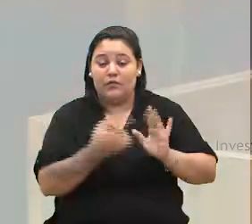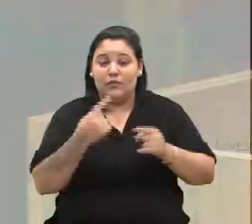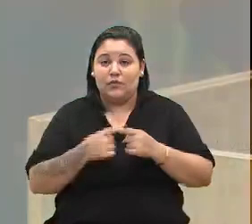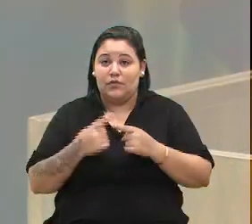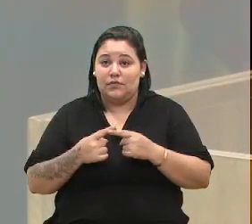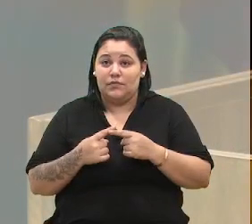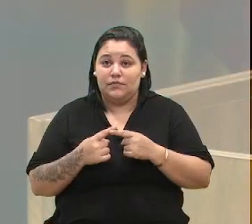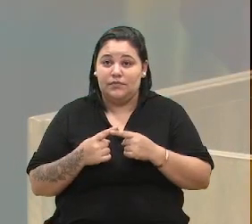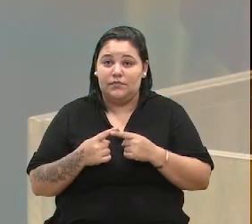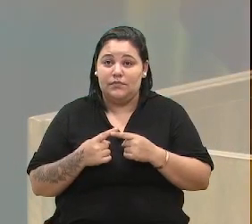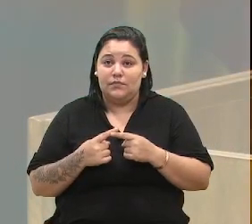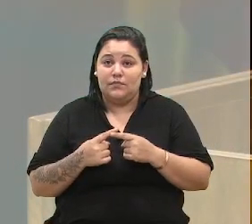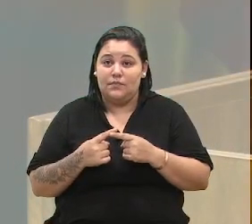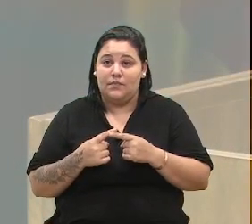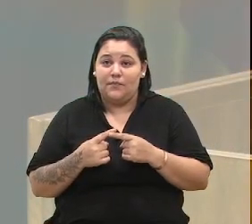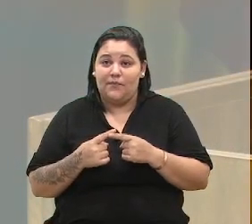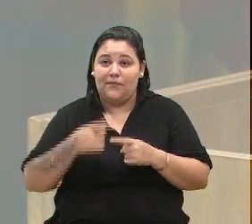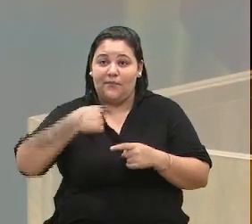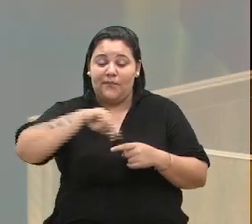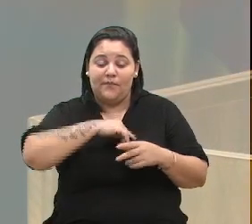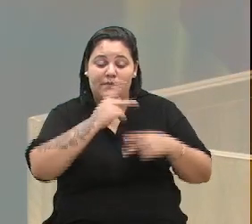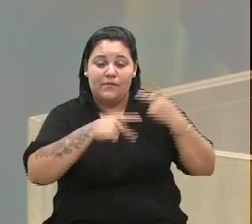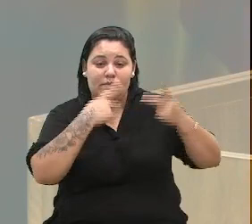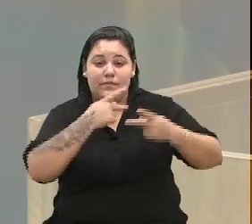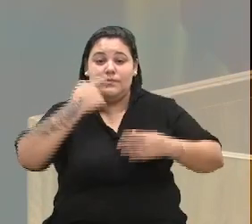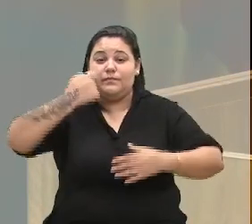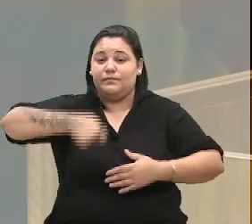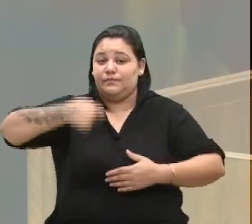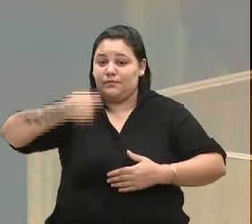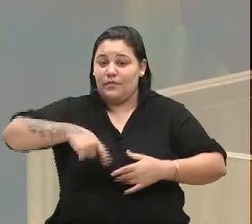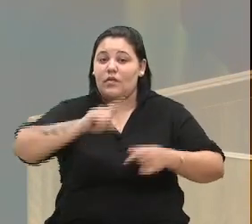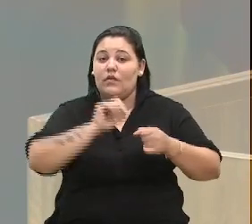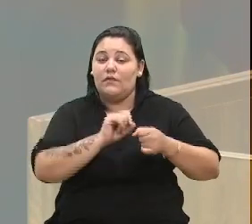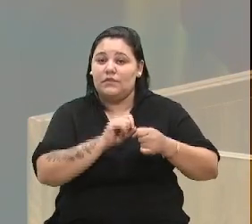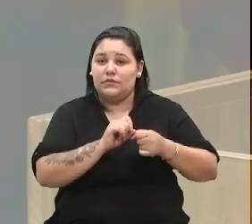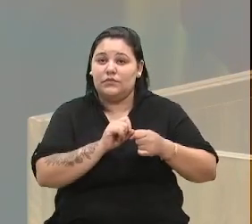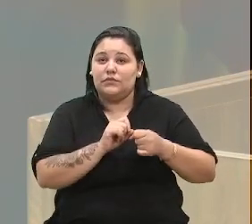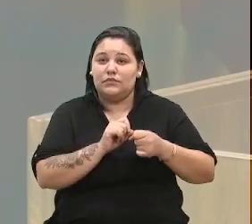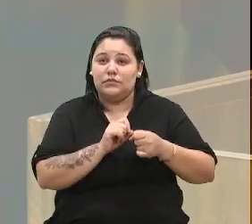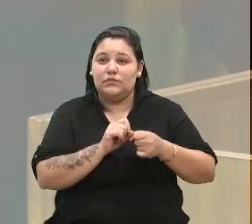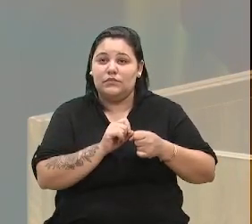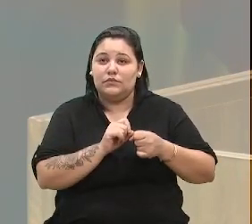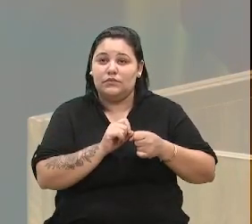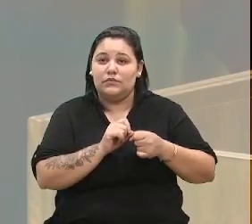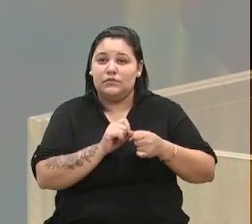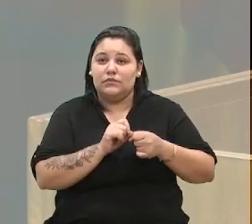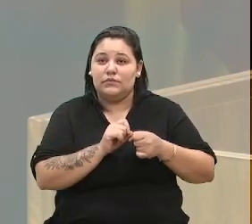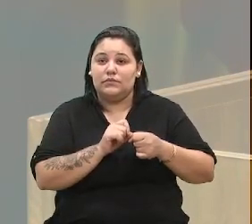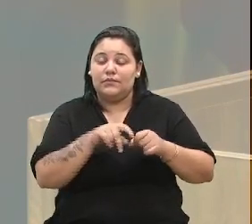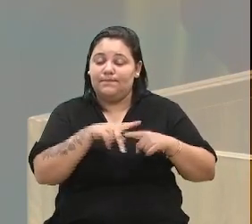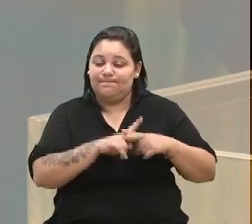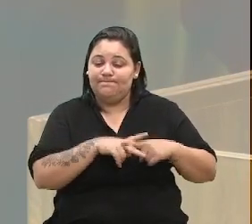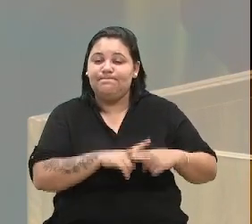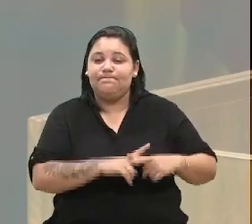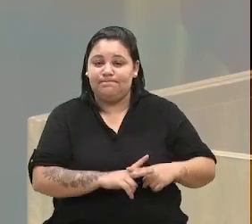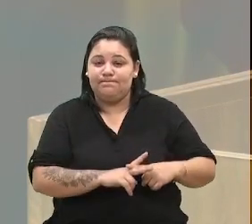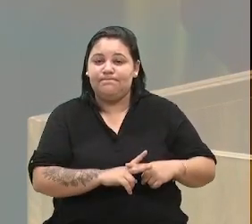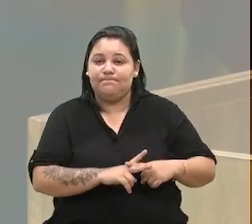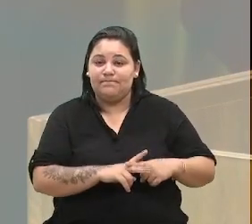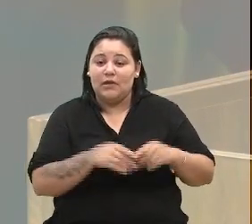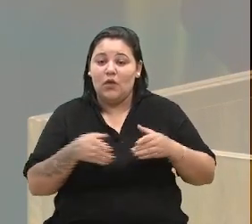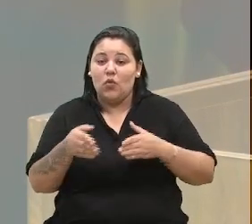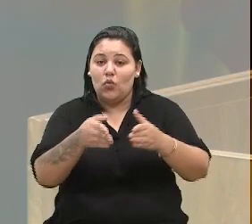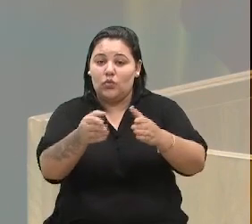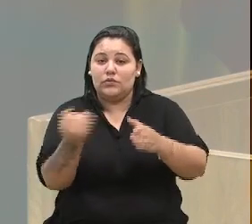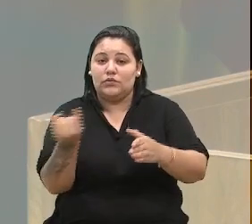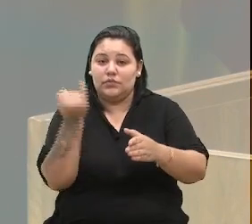tem feito a respeito da necessidade de se fazer, né, esses reparos em vias importantes. E são,